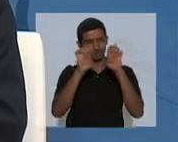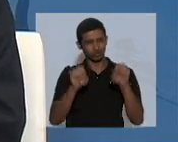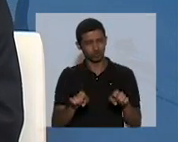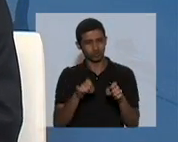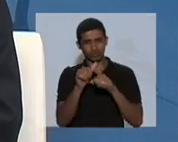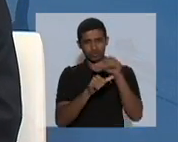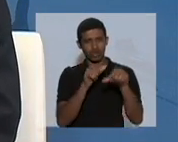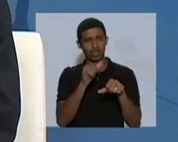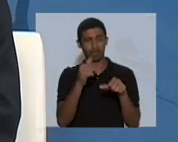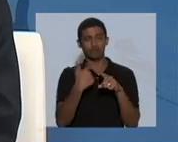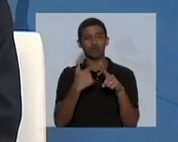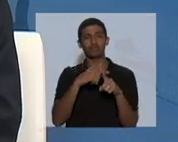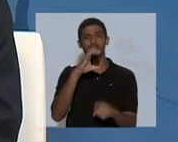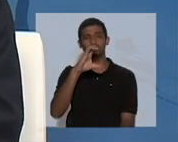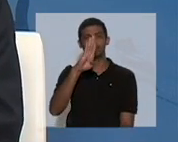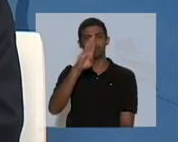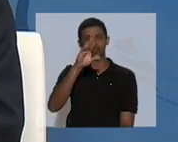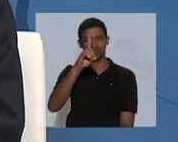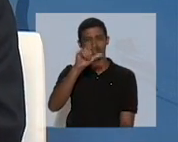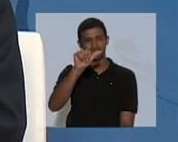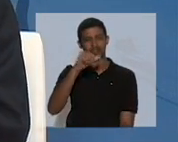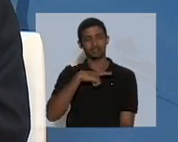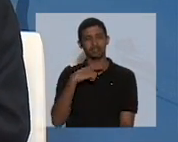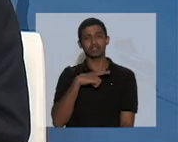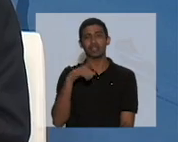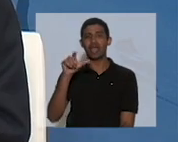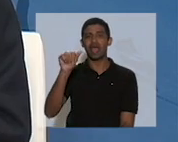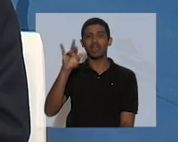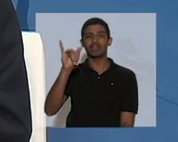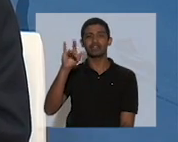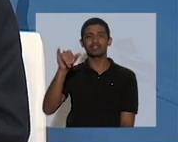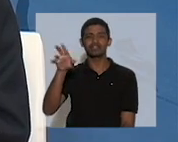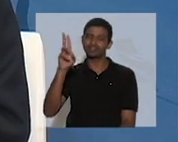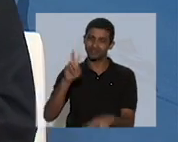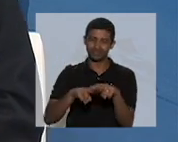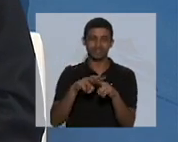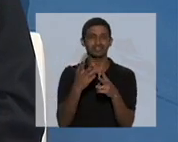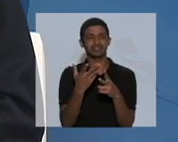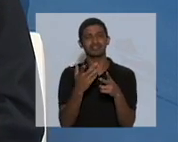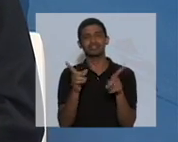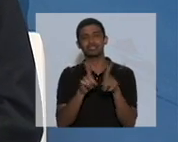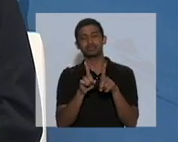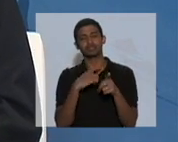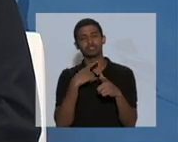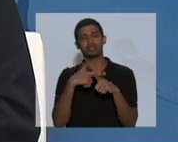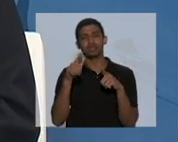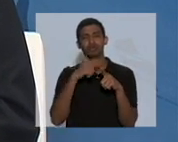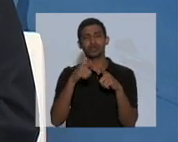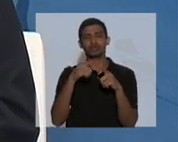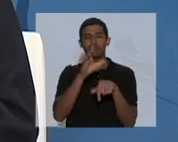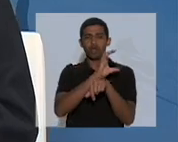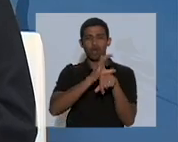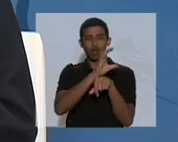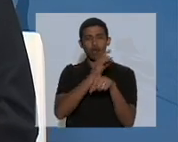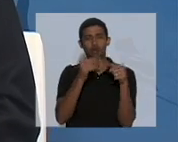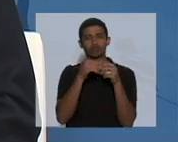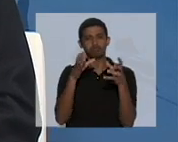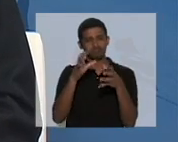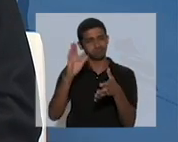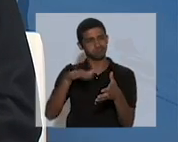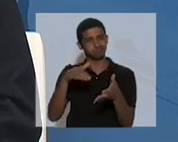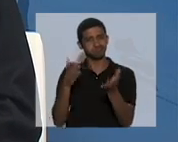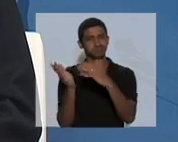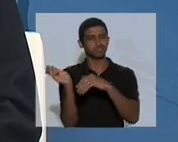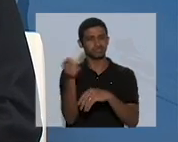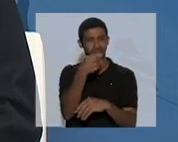tem a CBDA. O Coraci, quase 30 anos presidente, foi preso. Temos problemas na Confederação de Tênis,